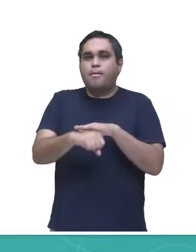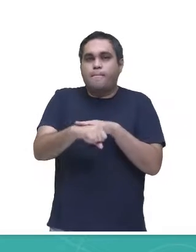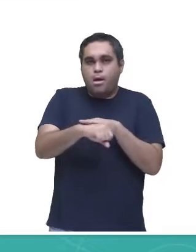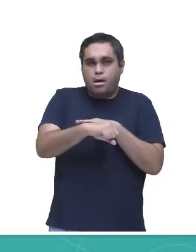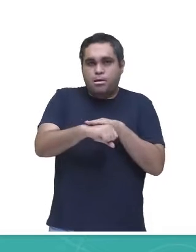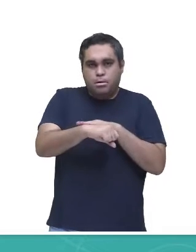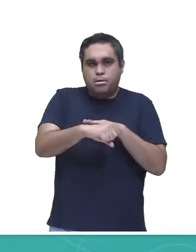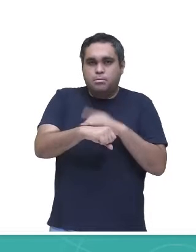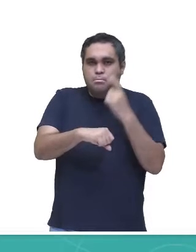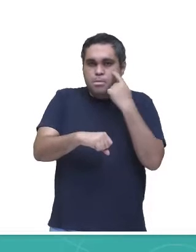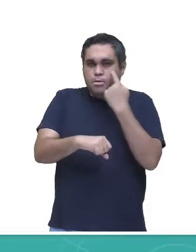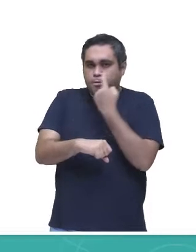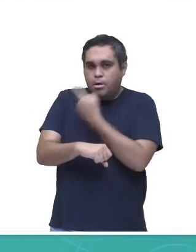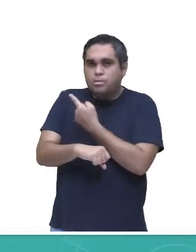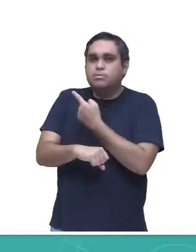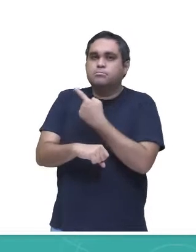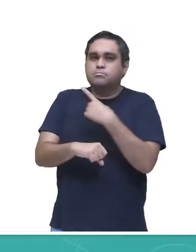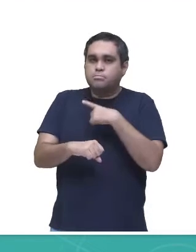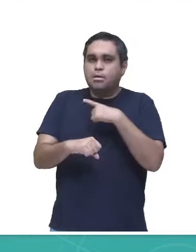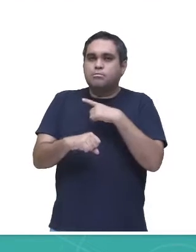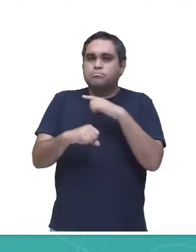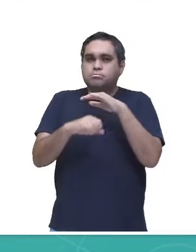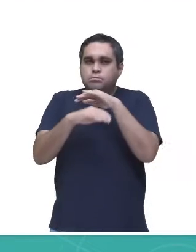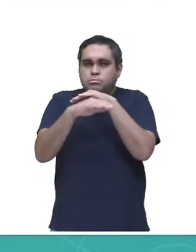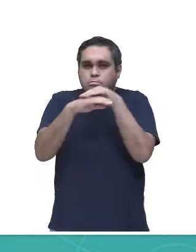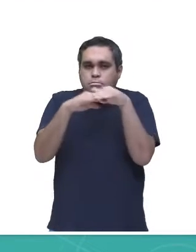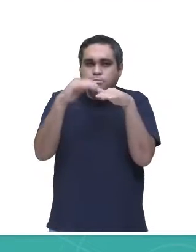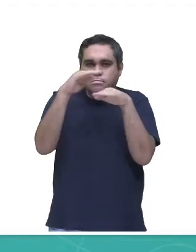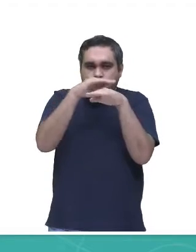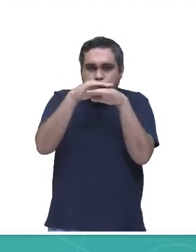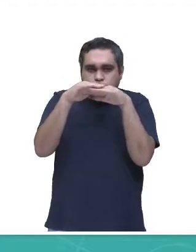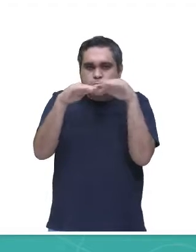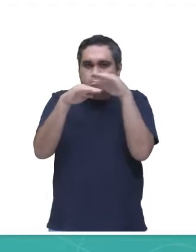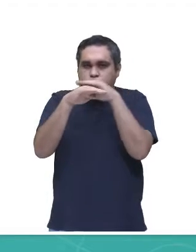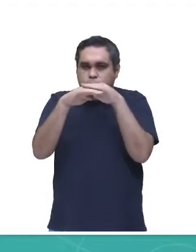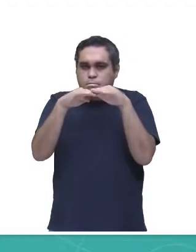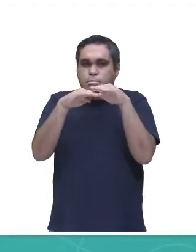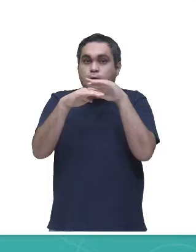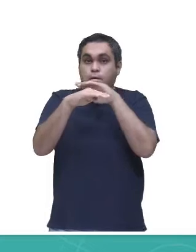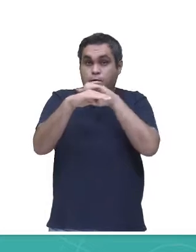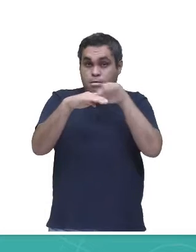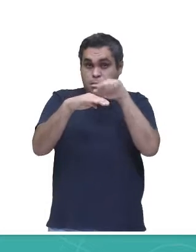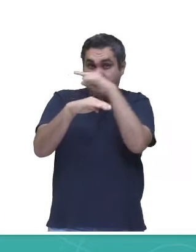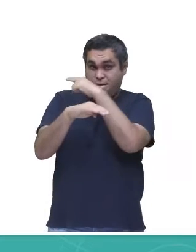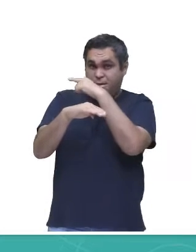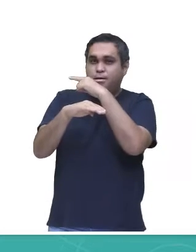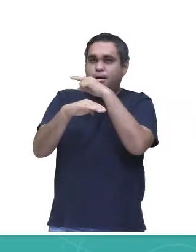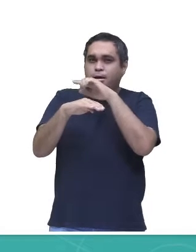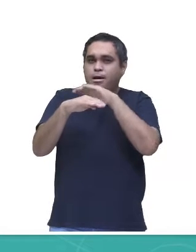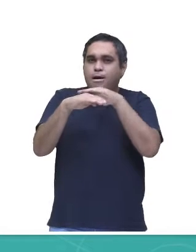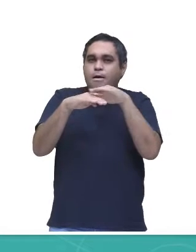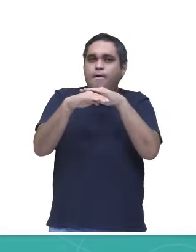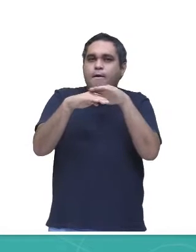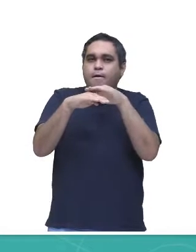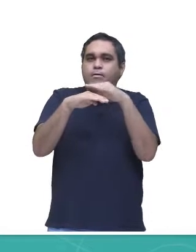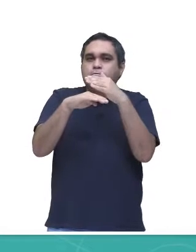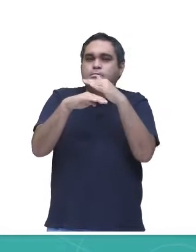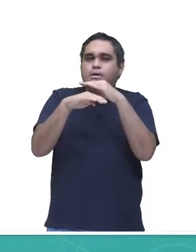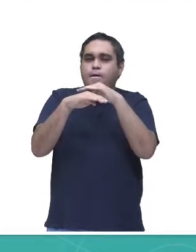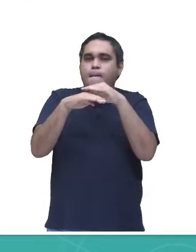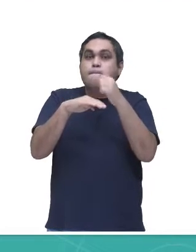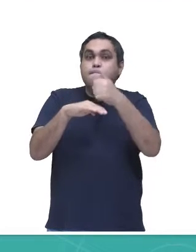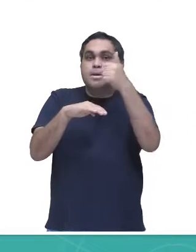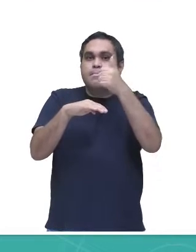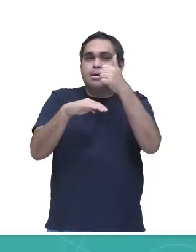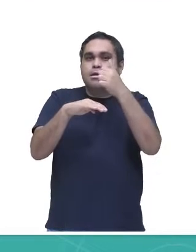pode observar todas essas camadas. Essa aqui, ó, é a parte mais externa da pele, né, onde a gente observa aí, ó, a saída